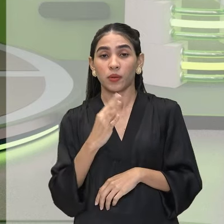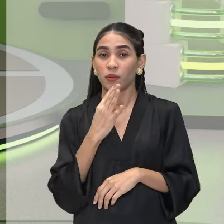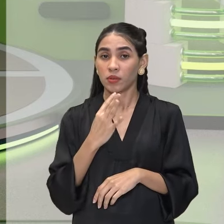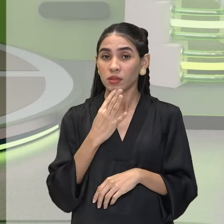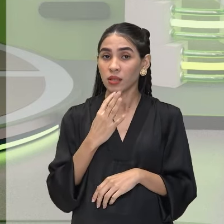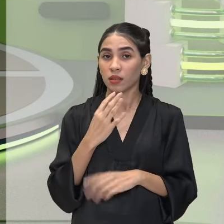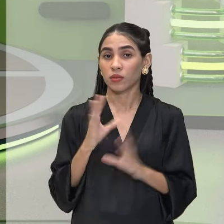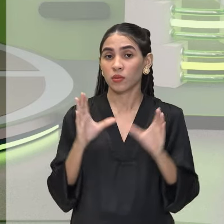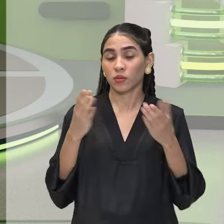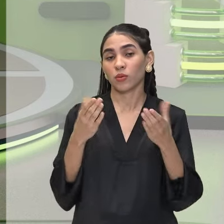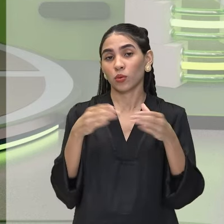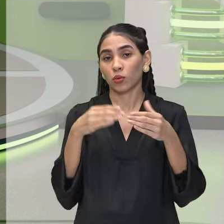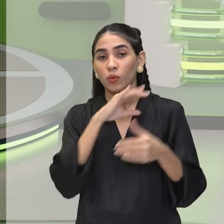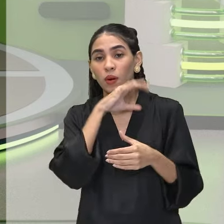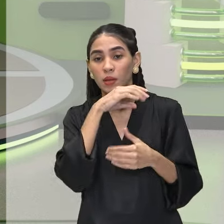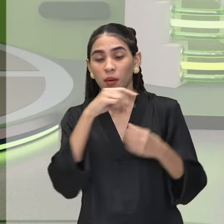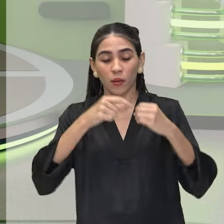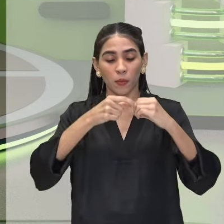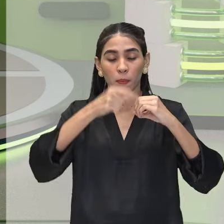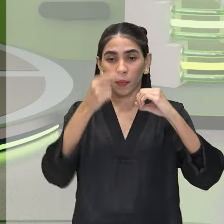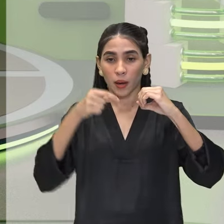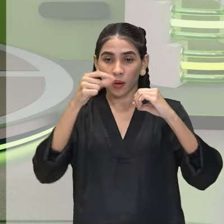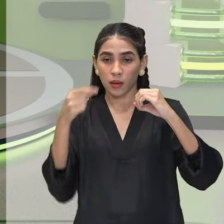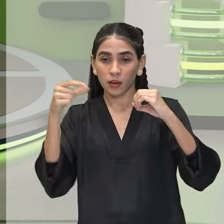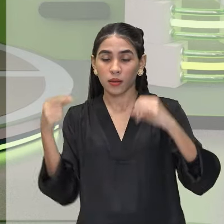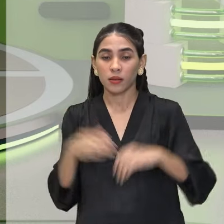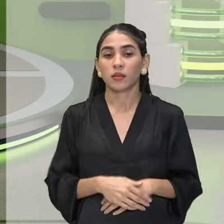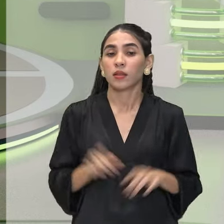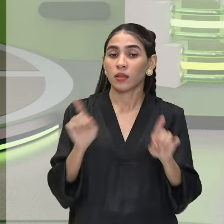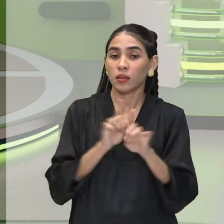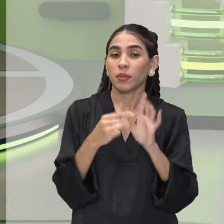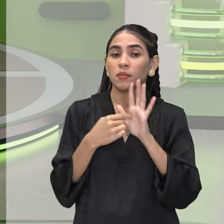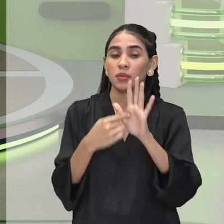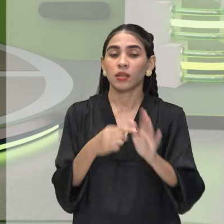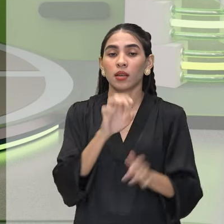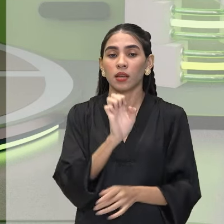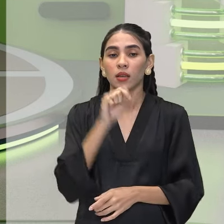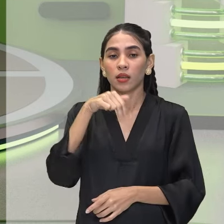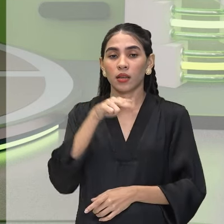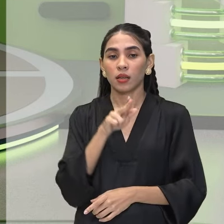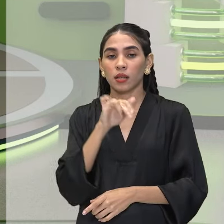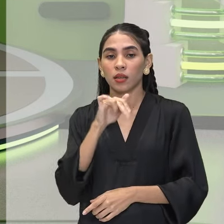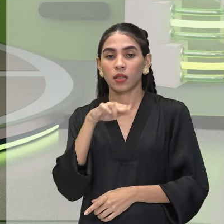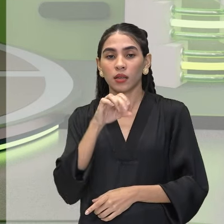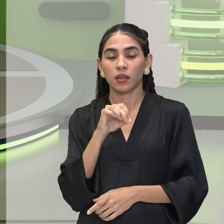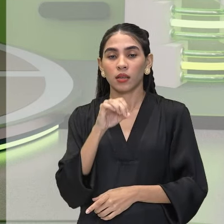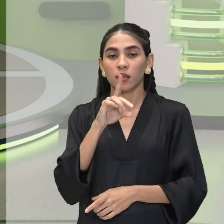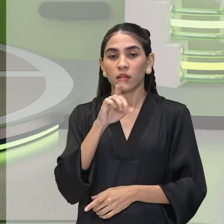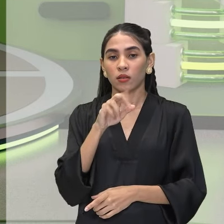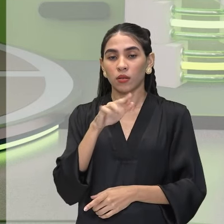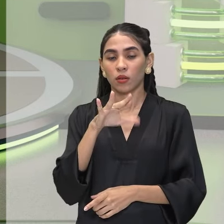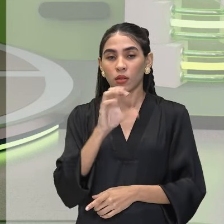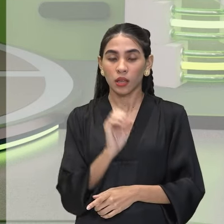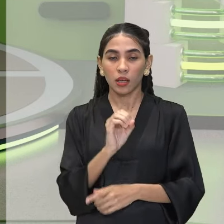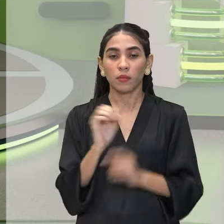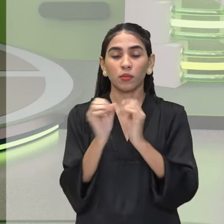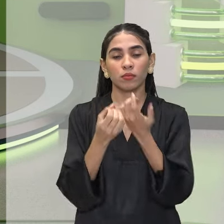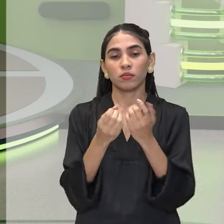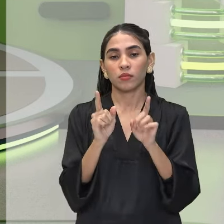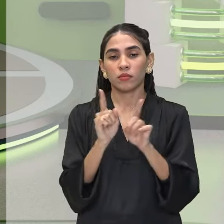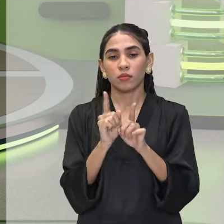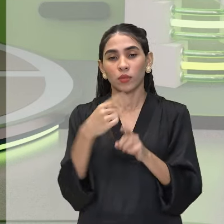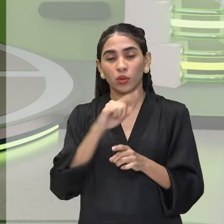aí os animais invertebrados, trouxe para vocês os equinodermas interessantíssimos e os moluscos. A gente